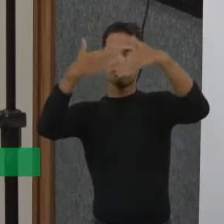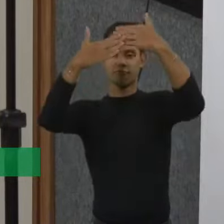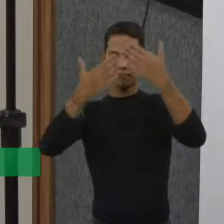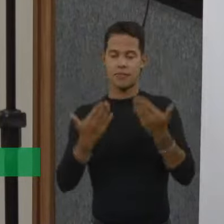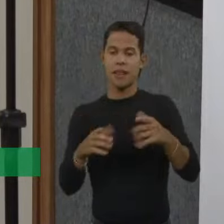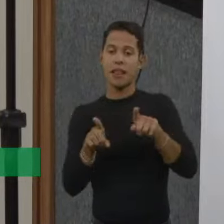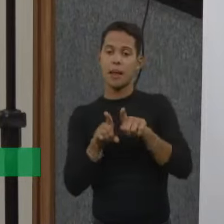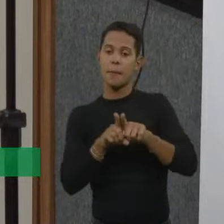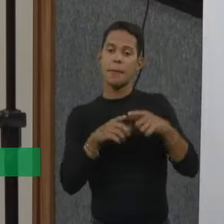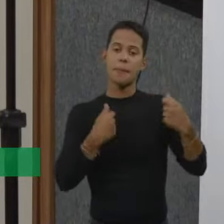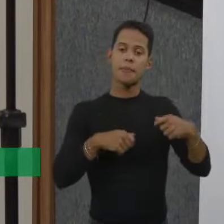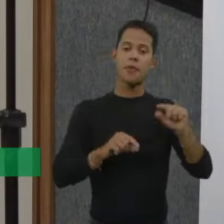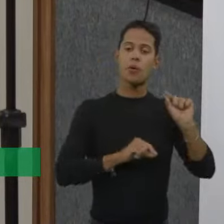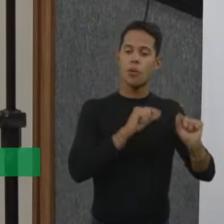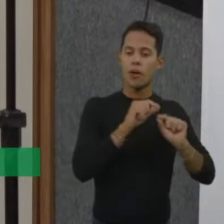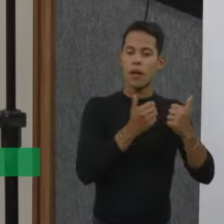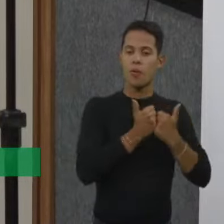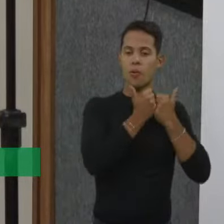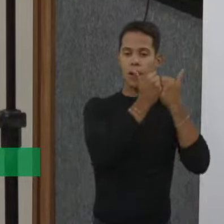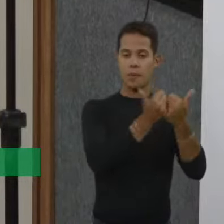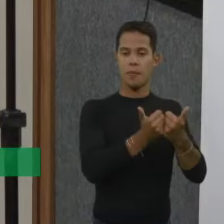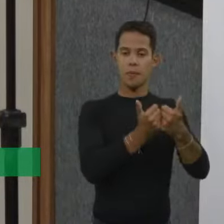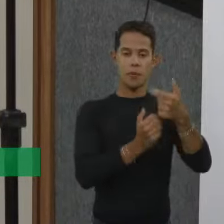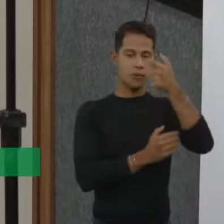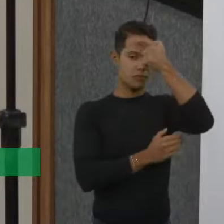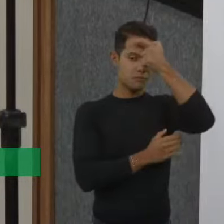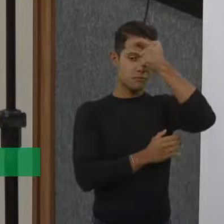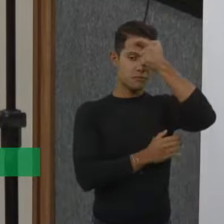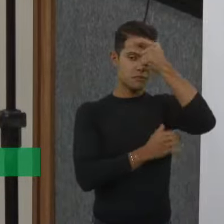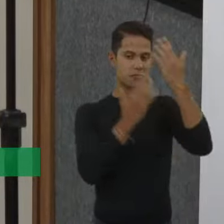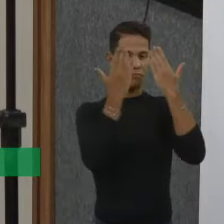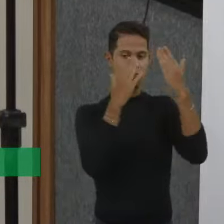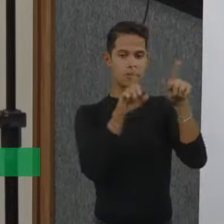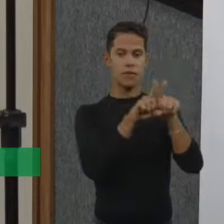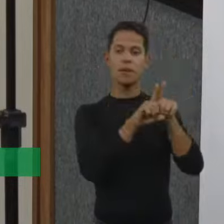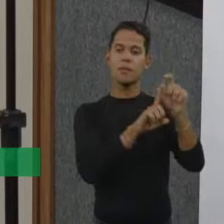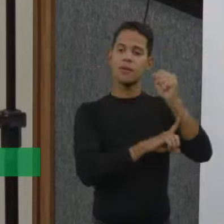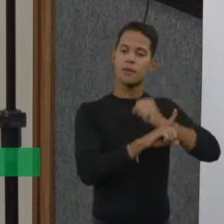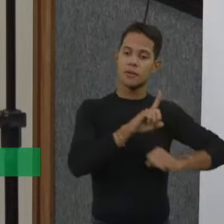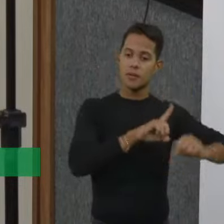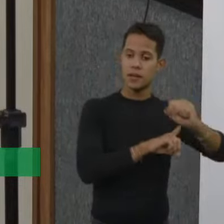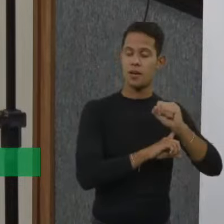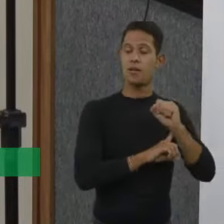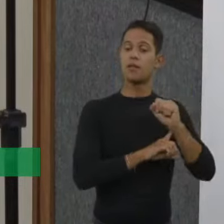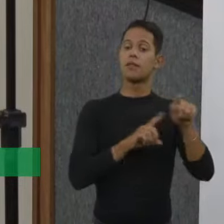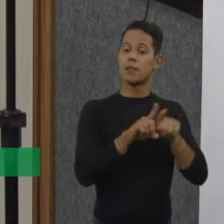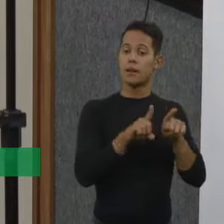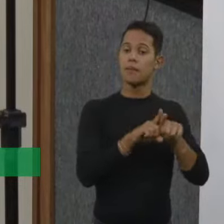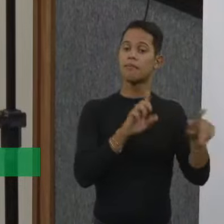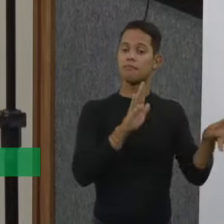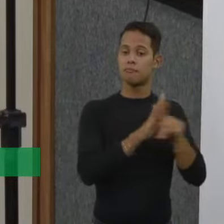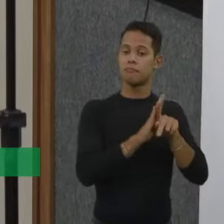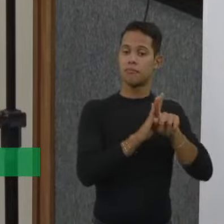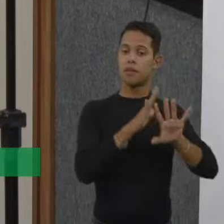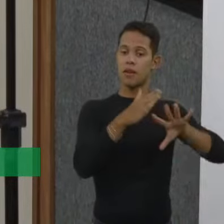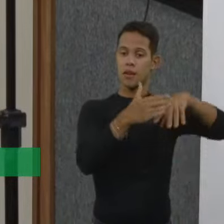também precisa de apoio psicológico e social para as famílias. E isso também faz parte da adesão ao